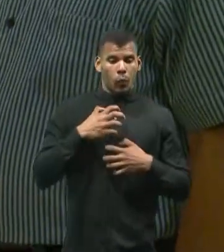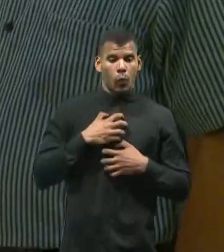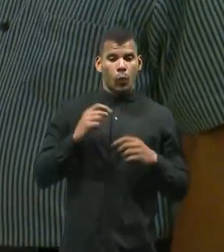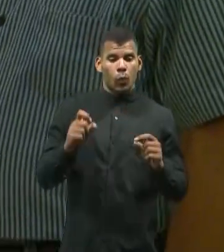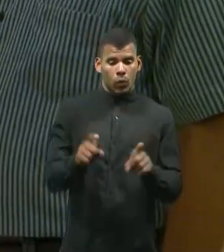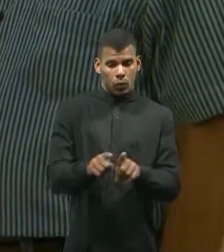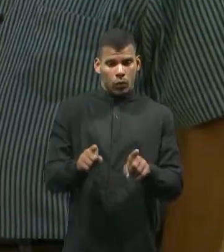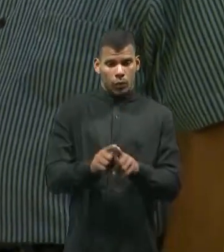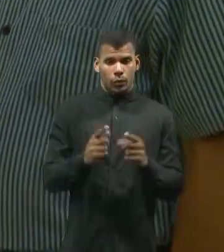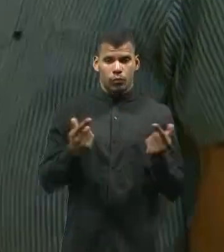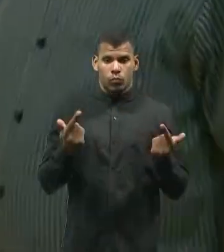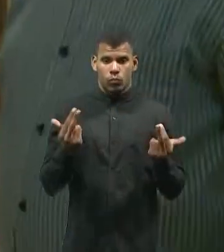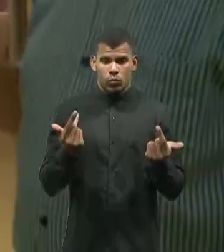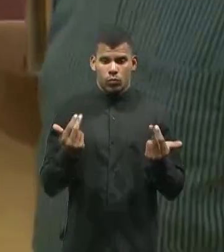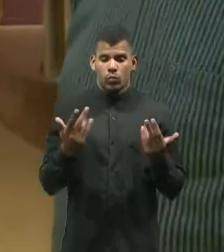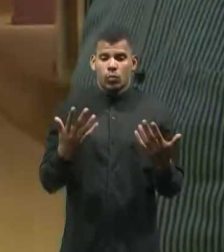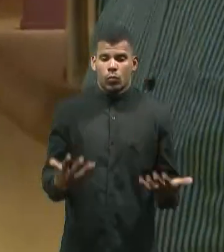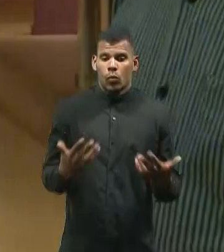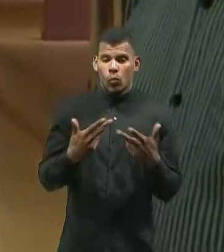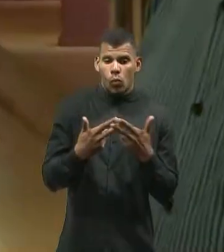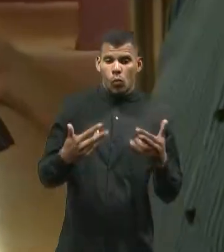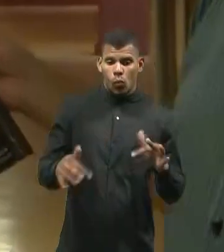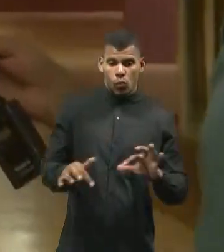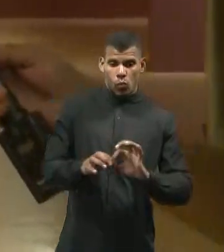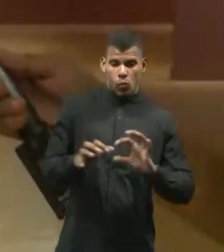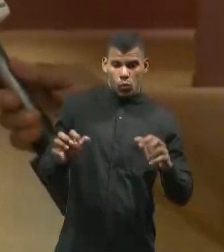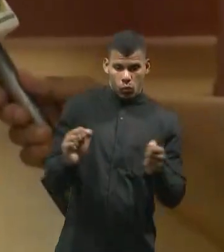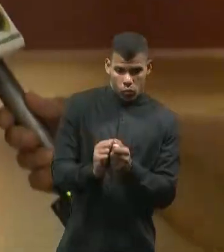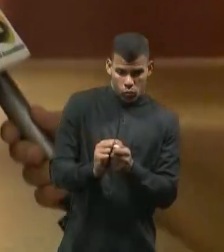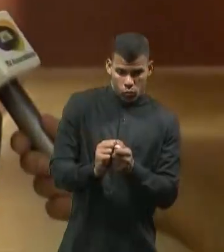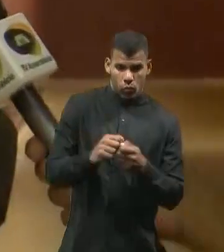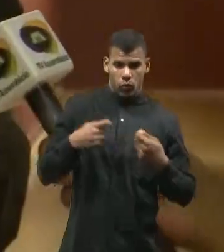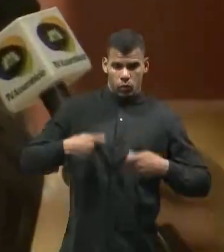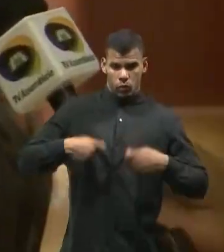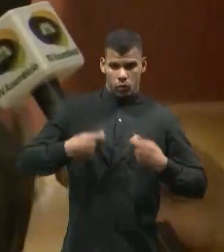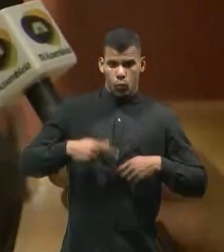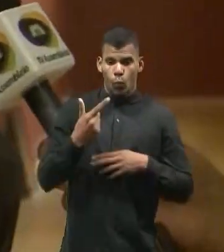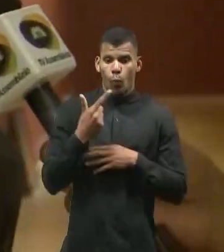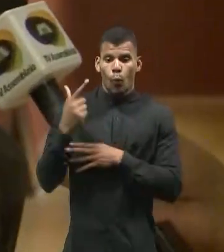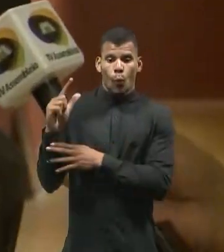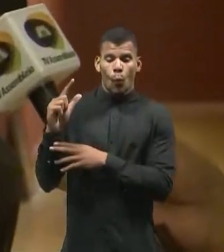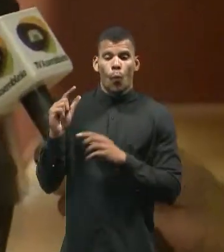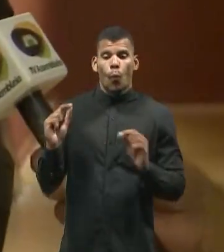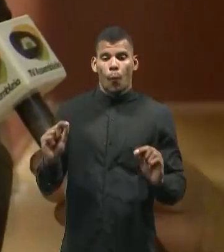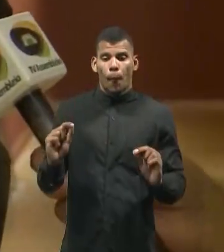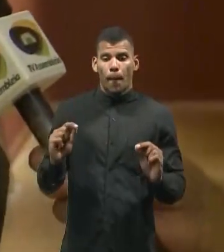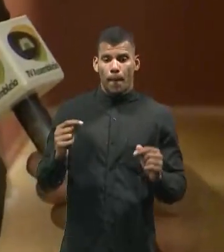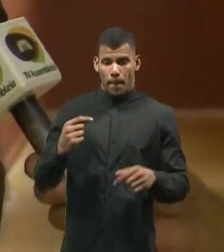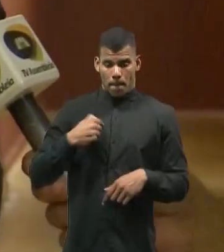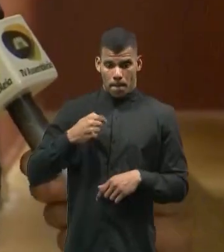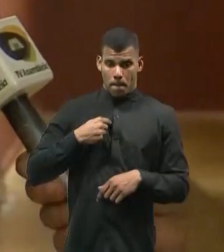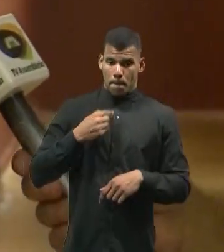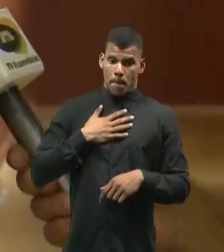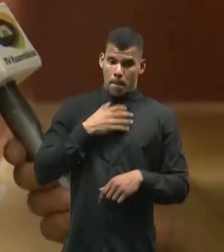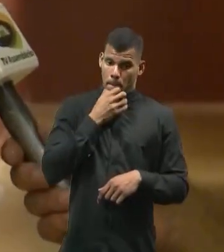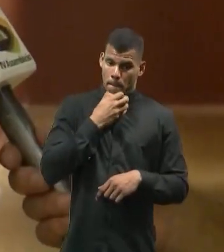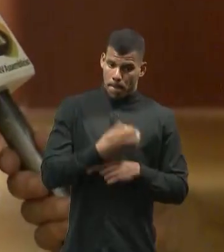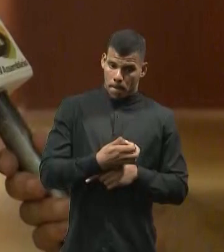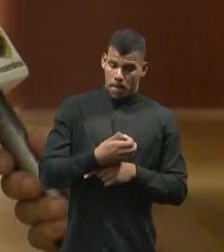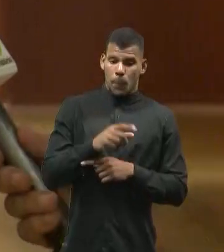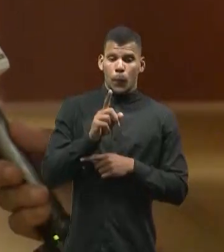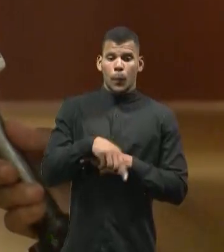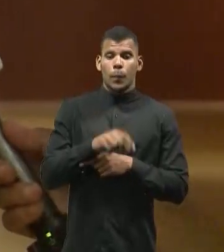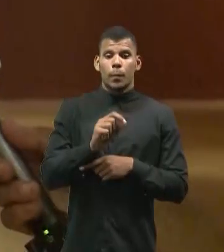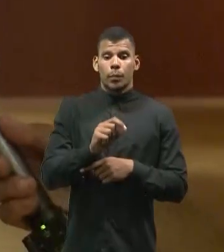também. Então, alguma coisa tem que vir junto com isso. E essa outra coisa, para mim,